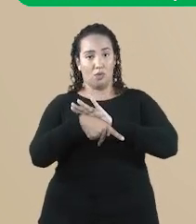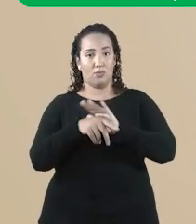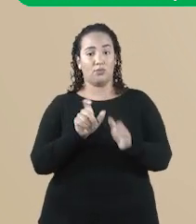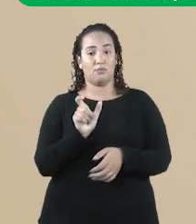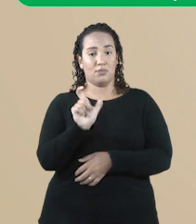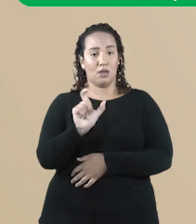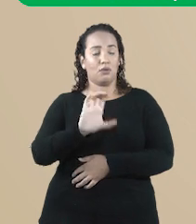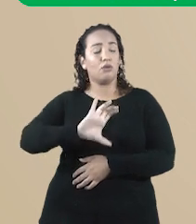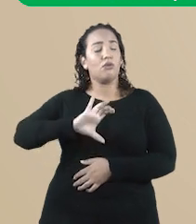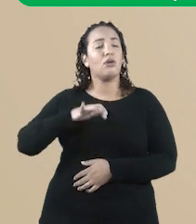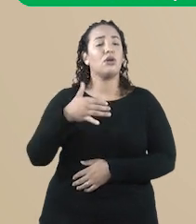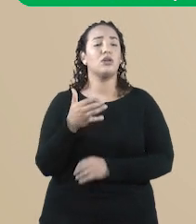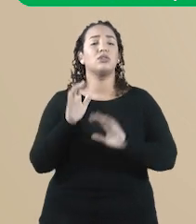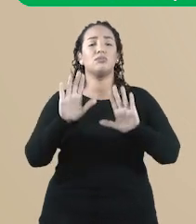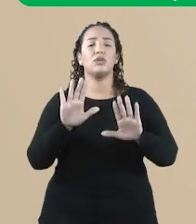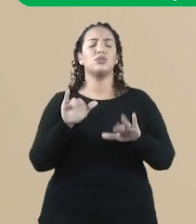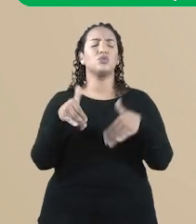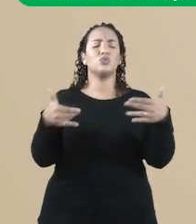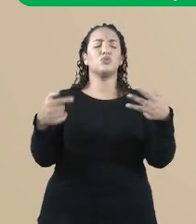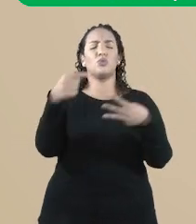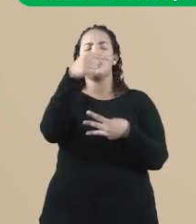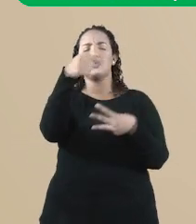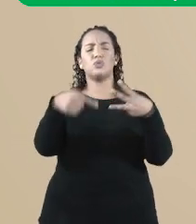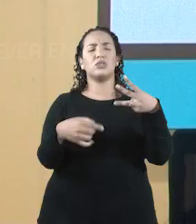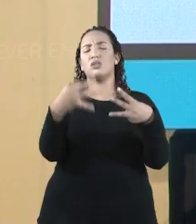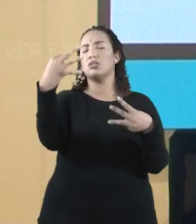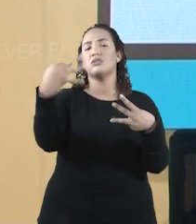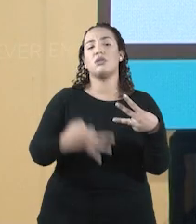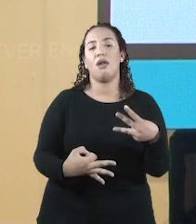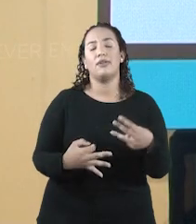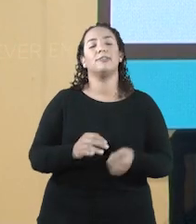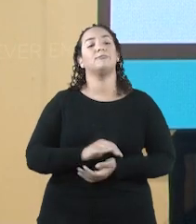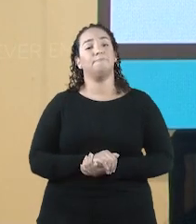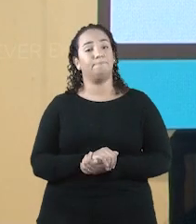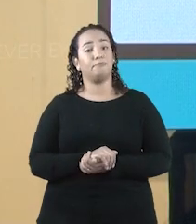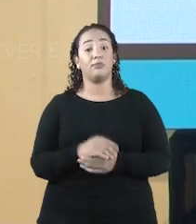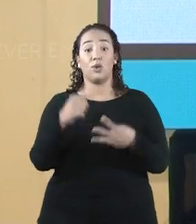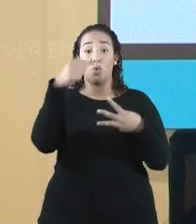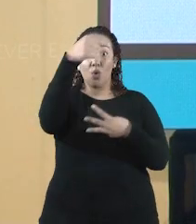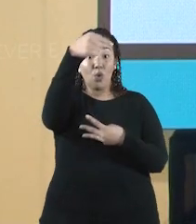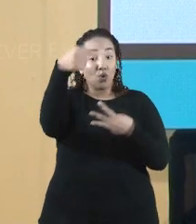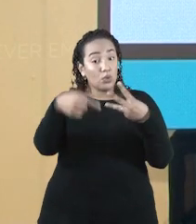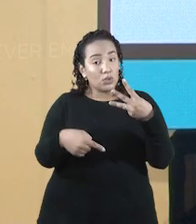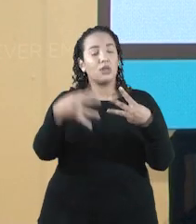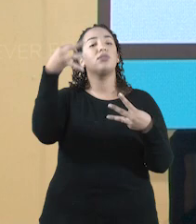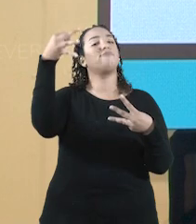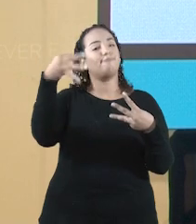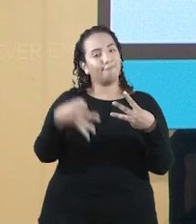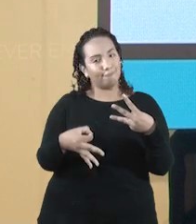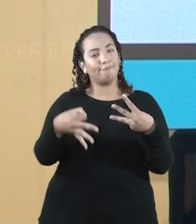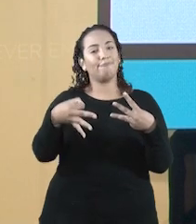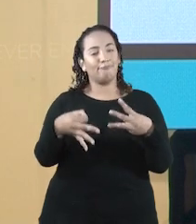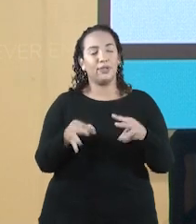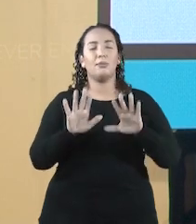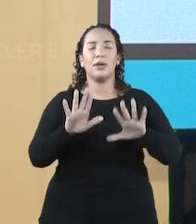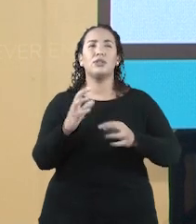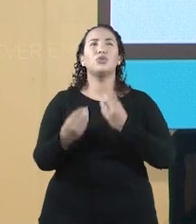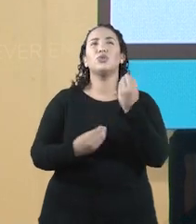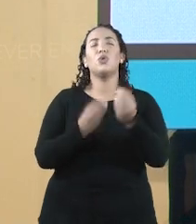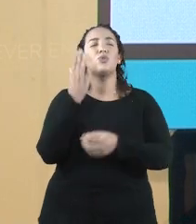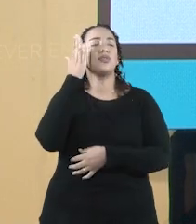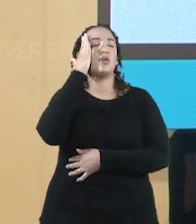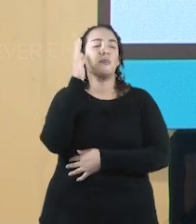palavra coragem. Como saber qual é o certo? Todos os significados estão certos. Para decidir